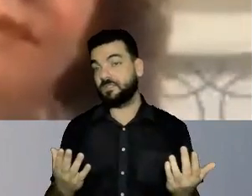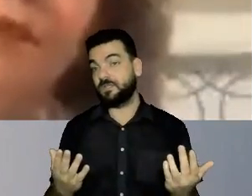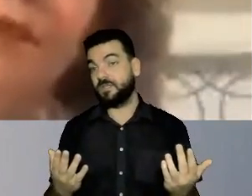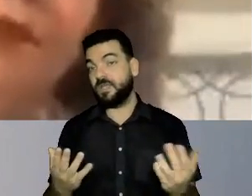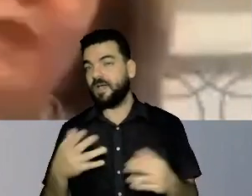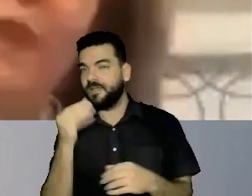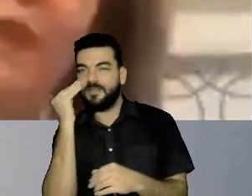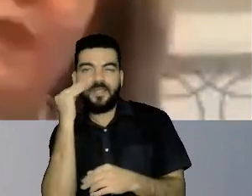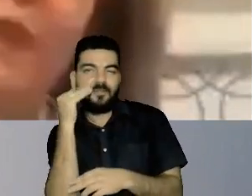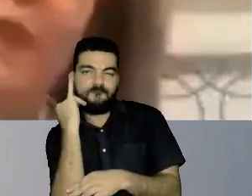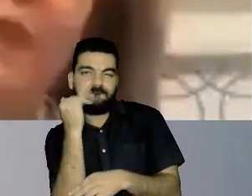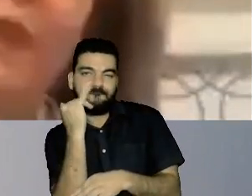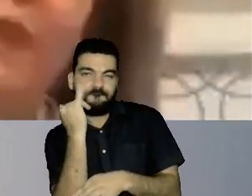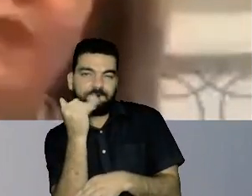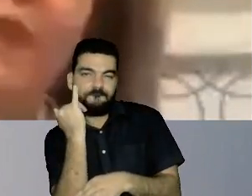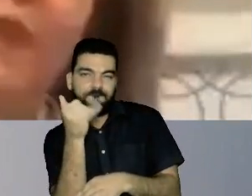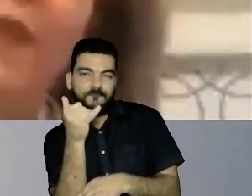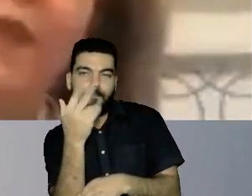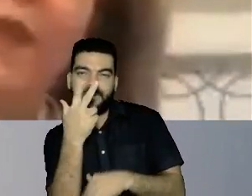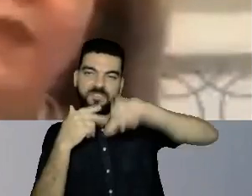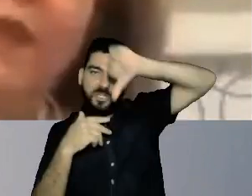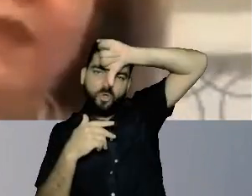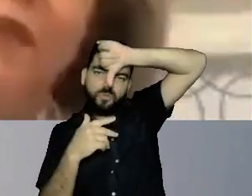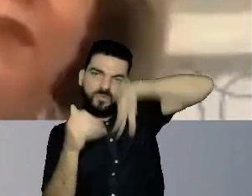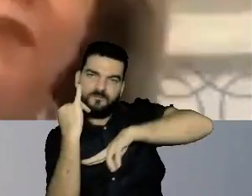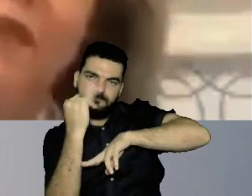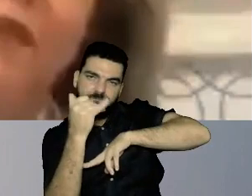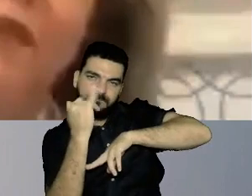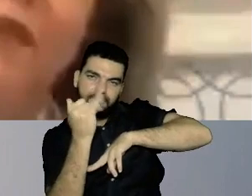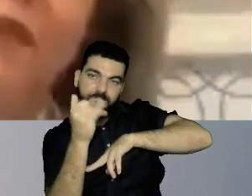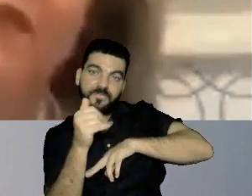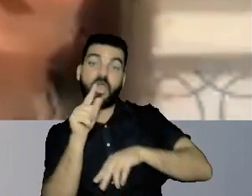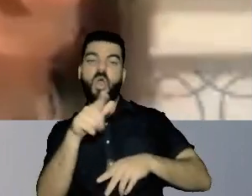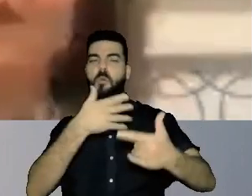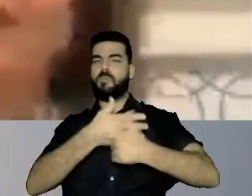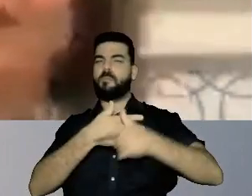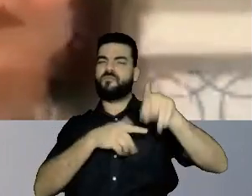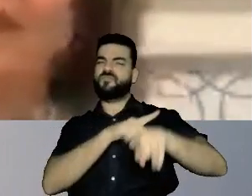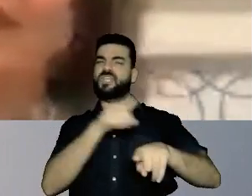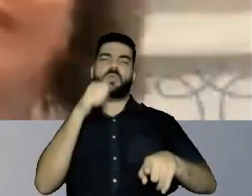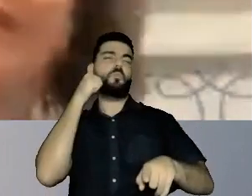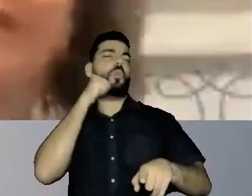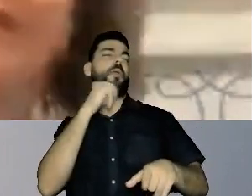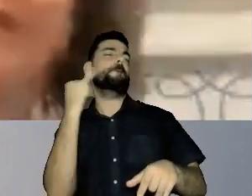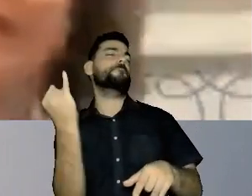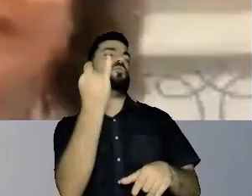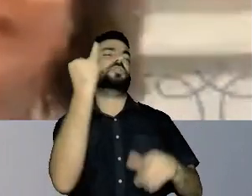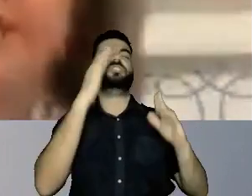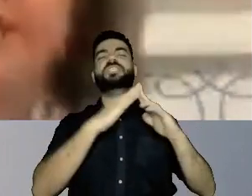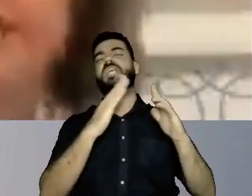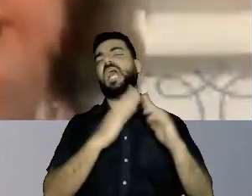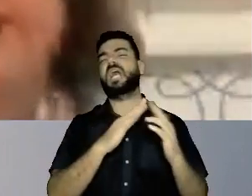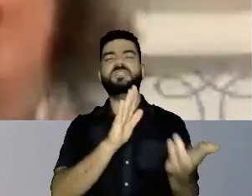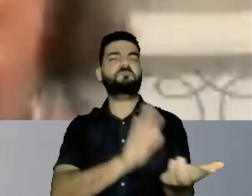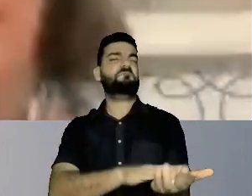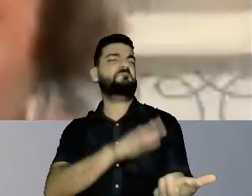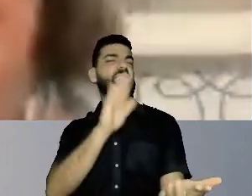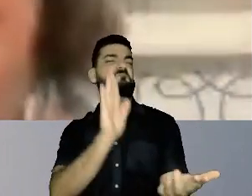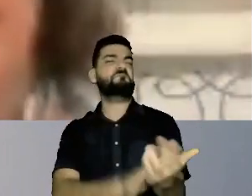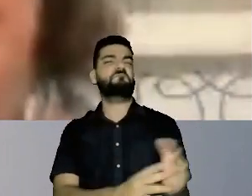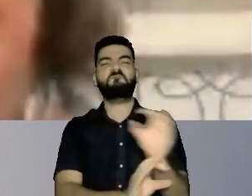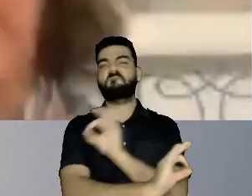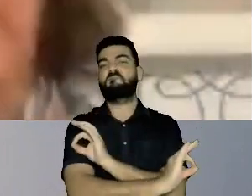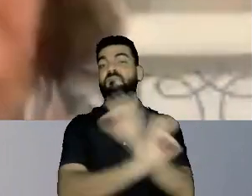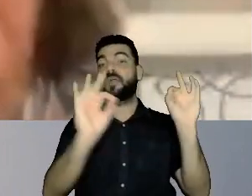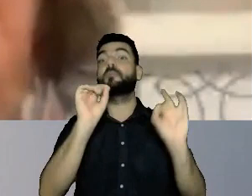cria a figura da mulher importante no lar, a rainha do lar. Então, eles começam a criar um